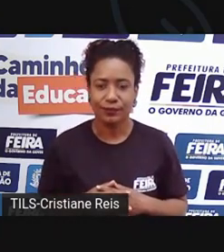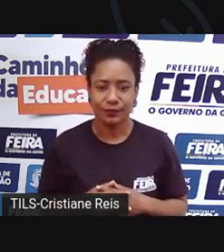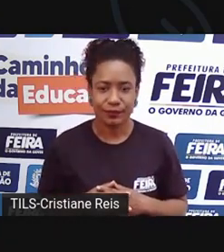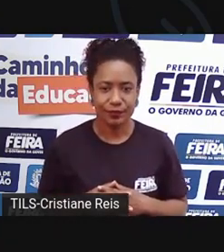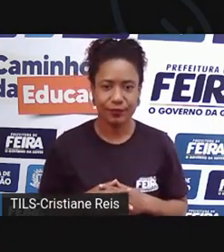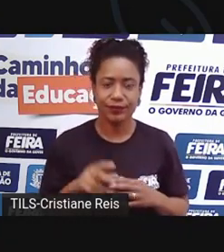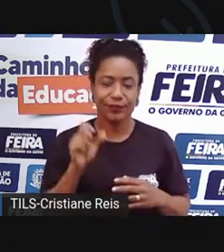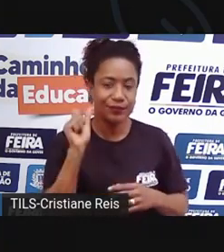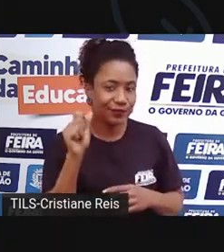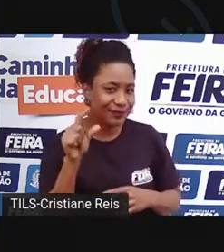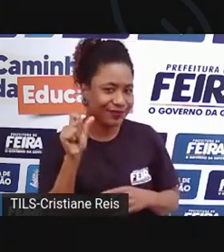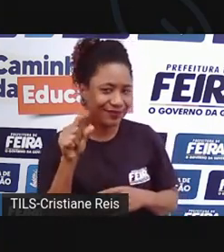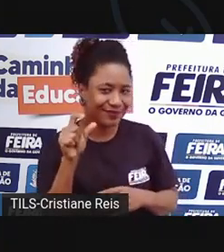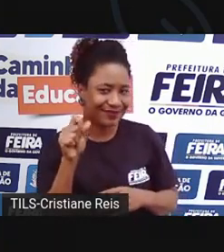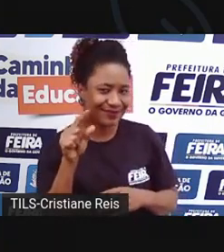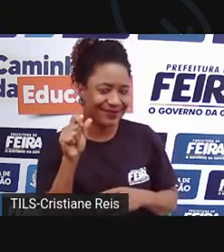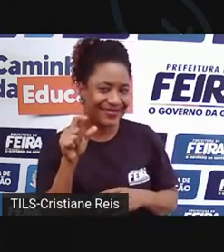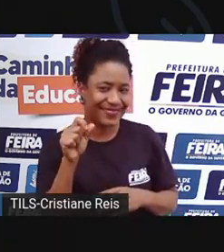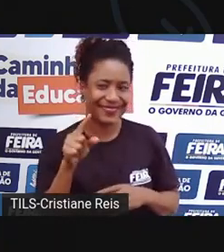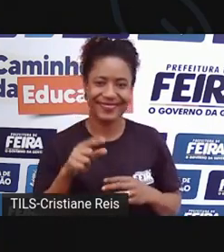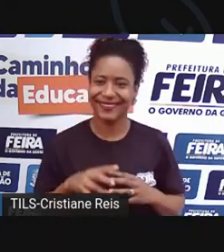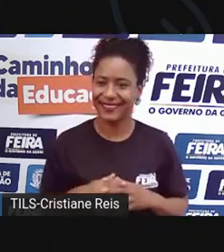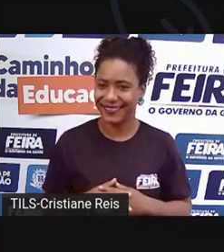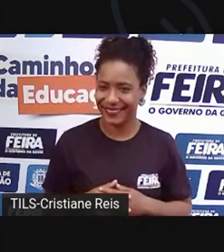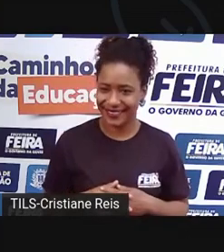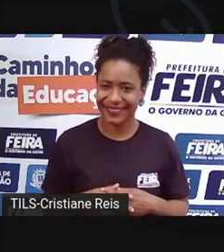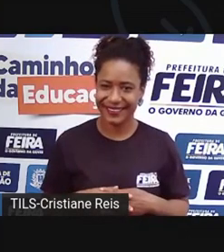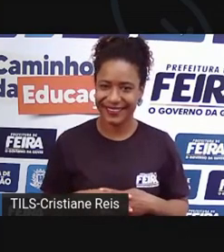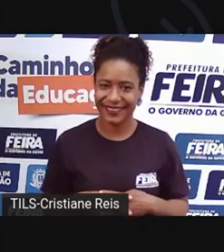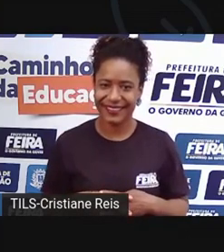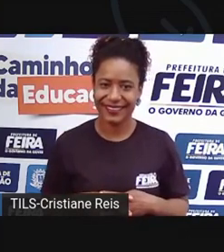Vou colocar tinta azul.